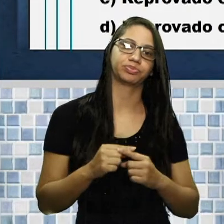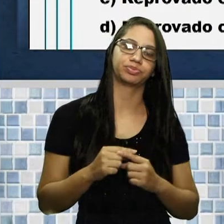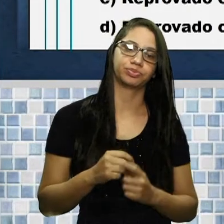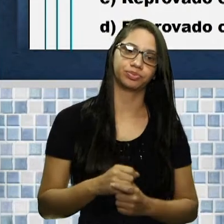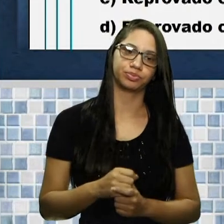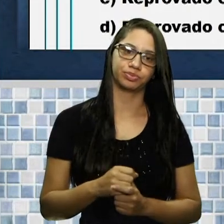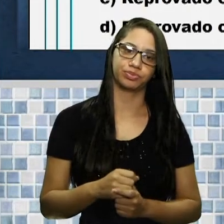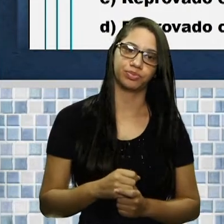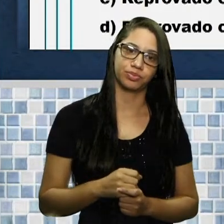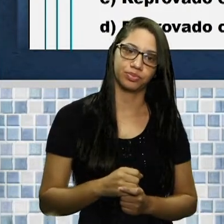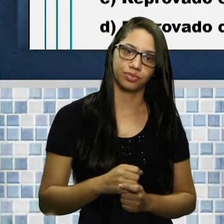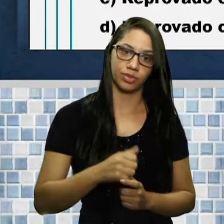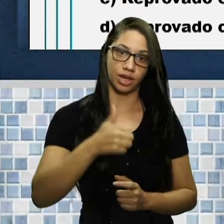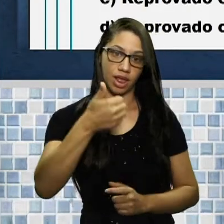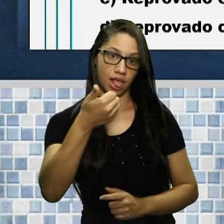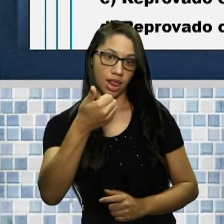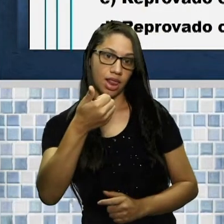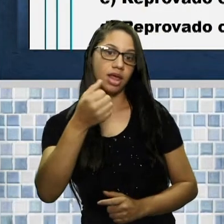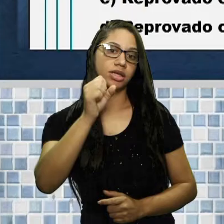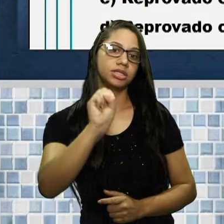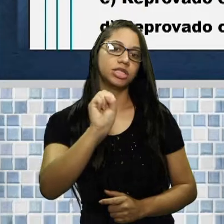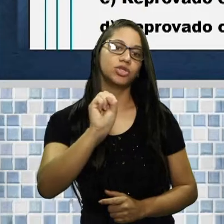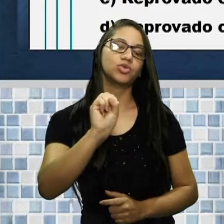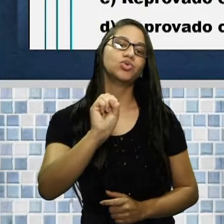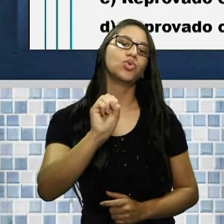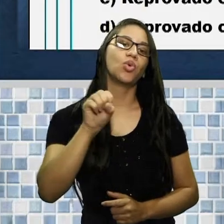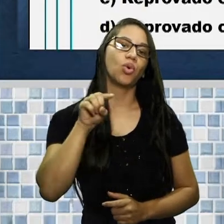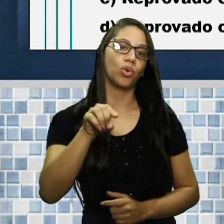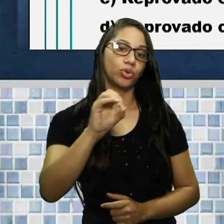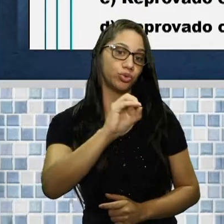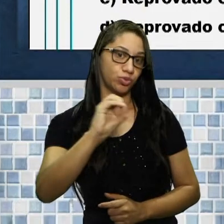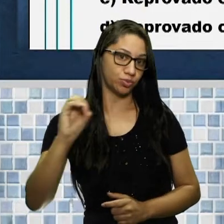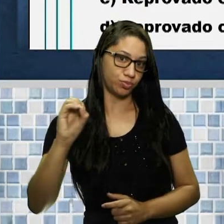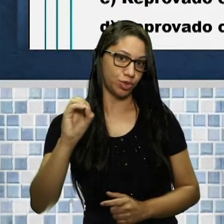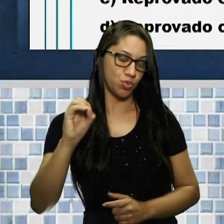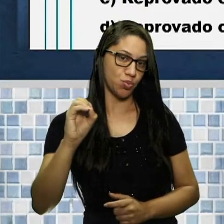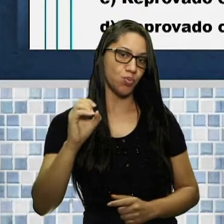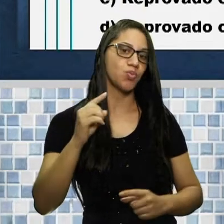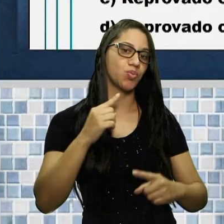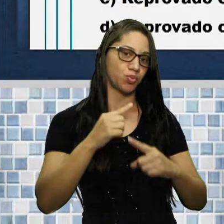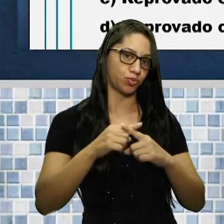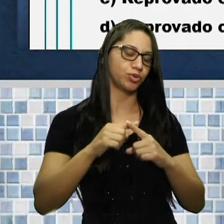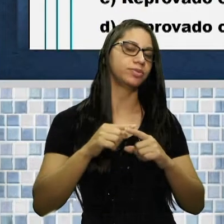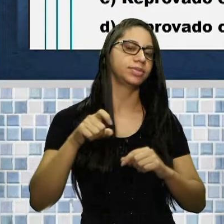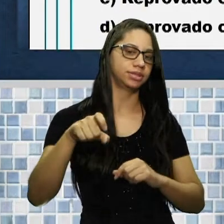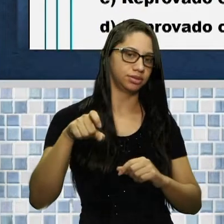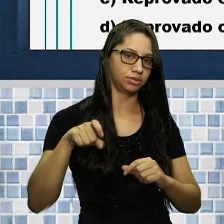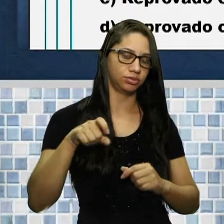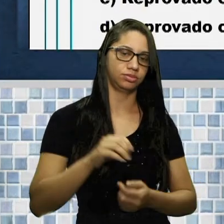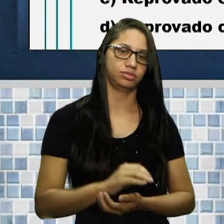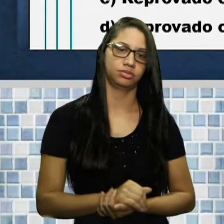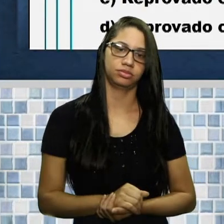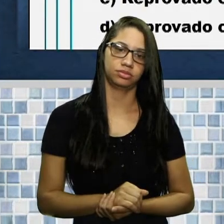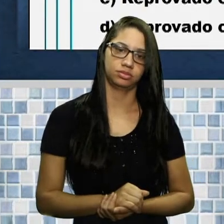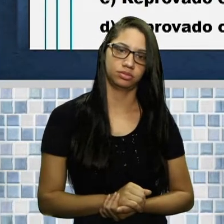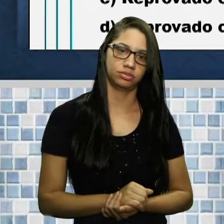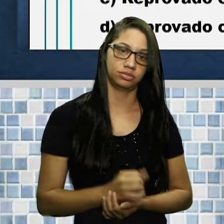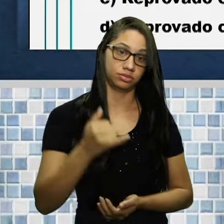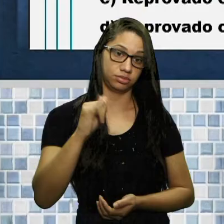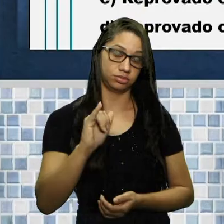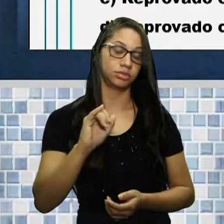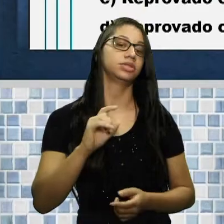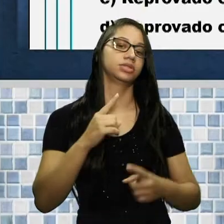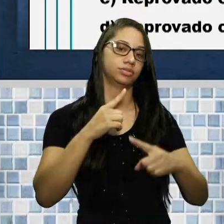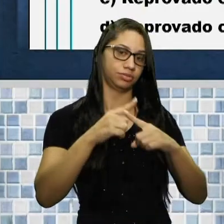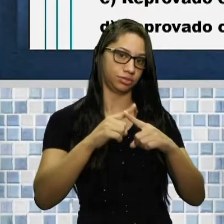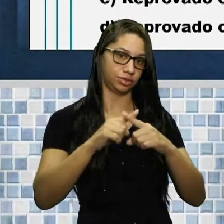encontramos 18.000. Observe que o 4.500 está multiplicando o X. Vamos mudar de operação. Se ele está multiplicando,